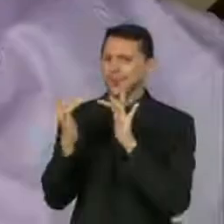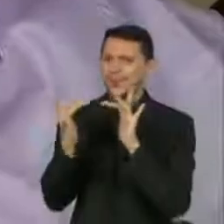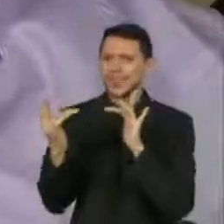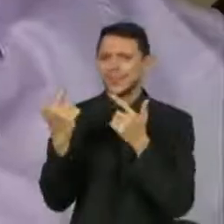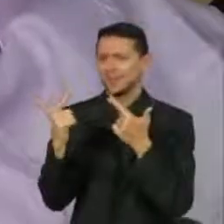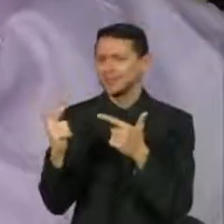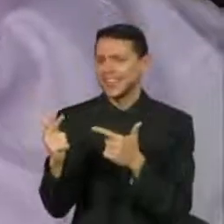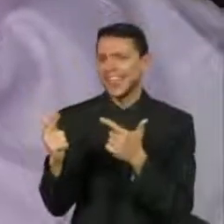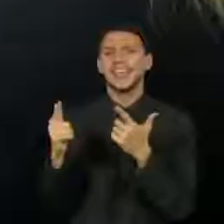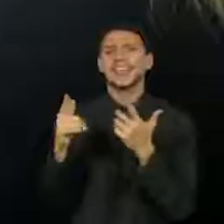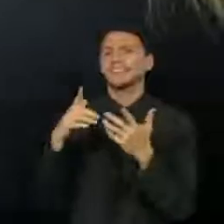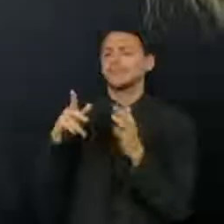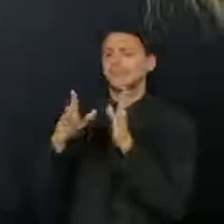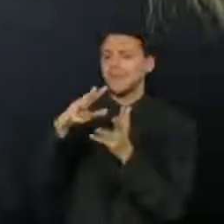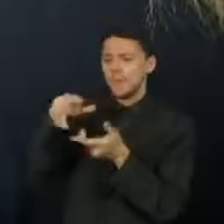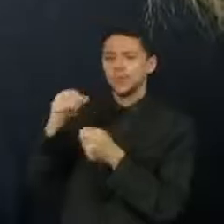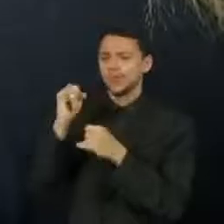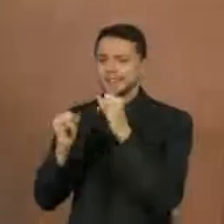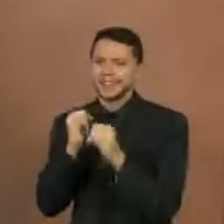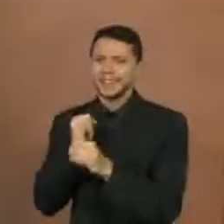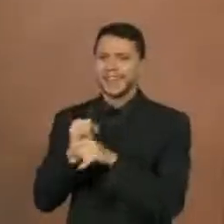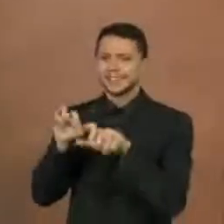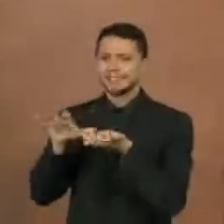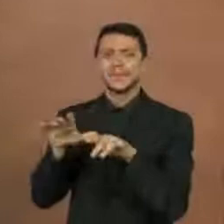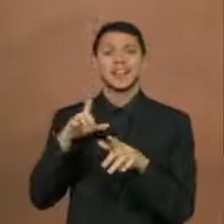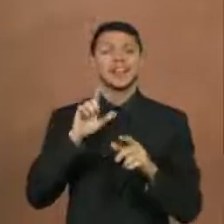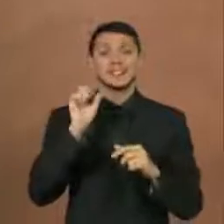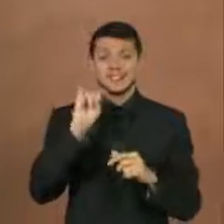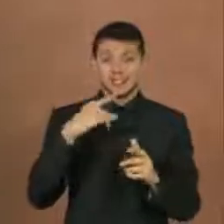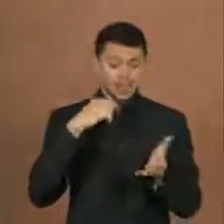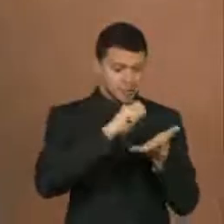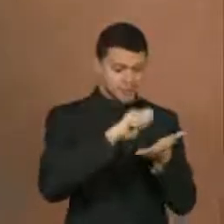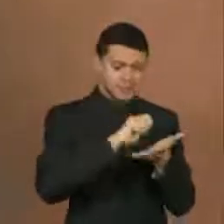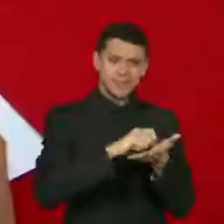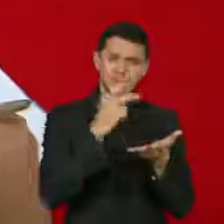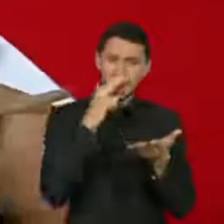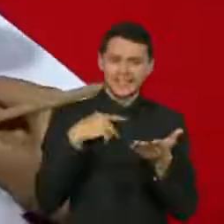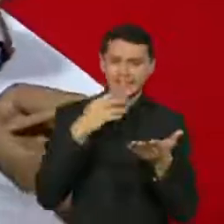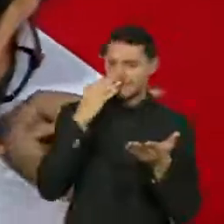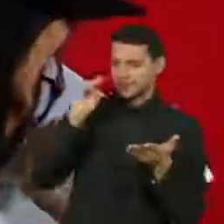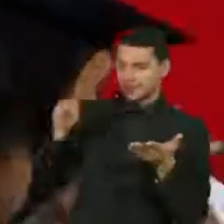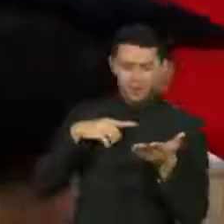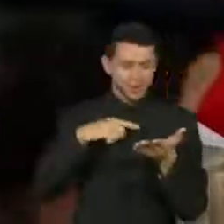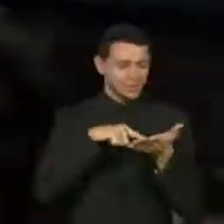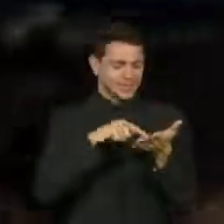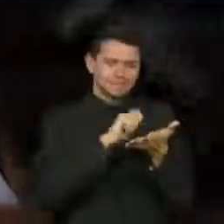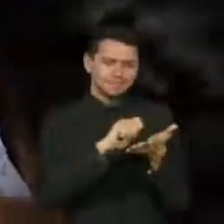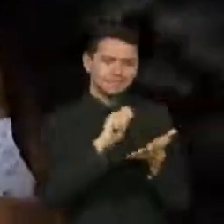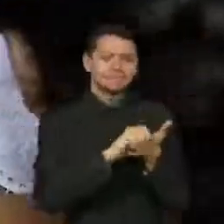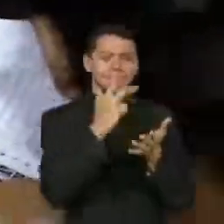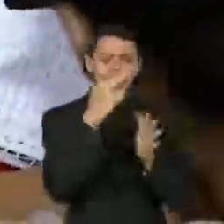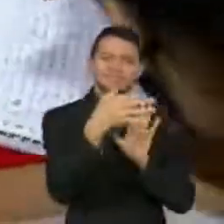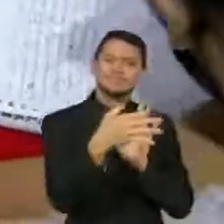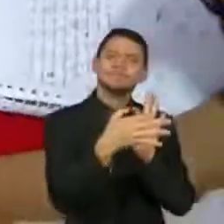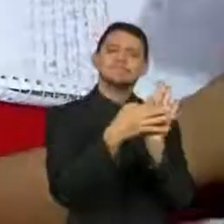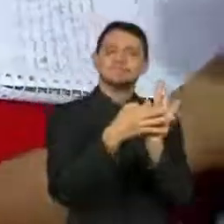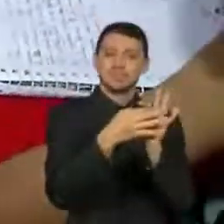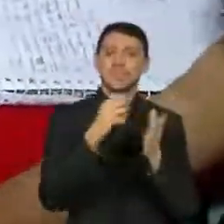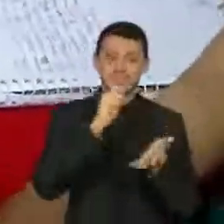escreve se importa, despluga e se conecta. Escrever é uma experiência,